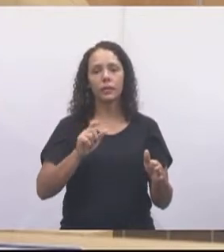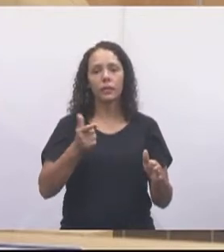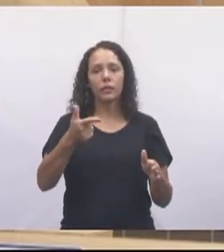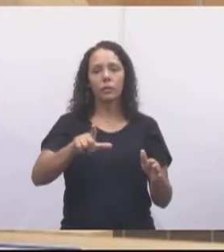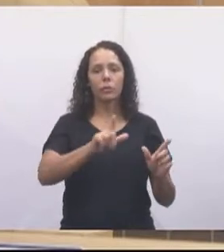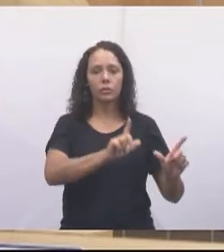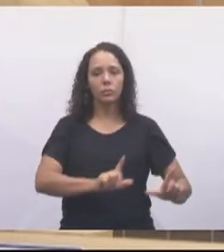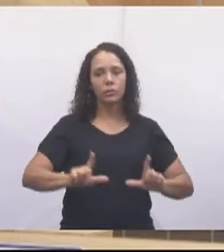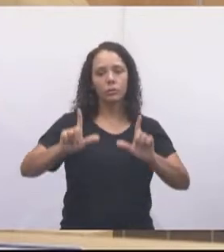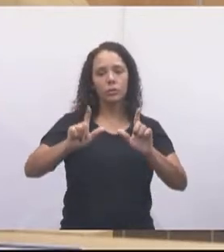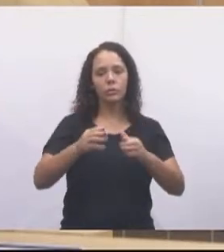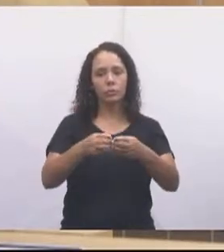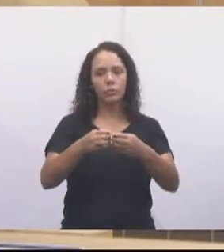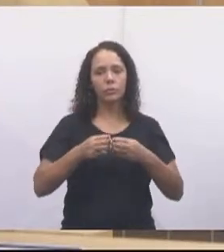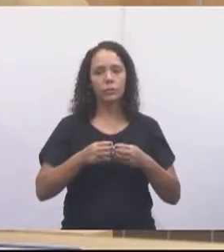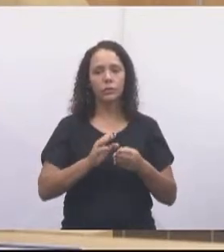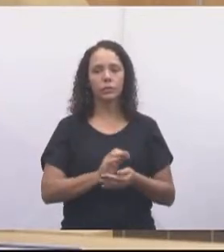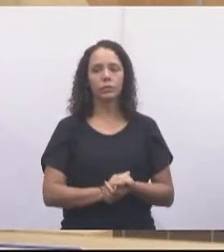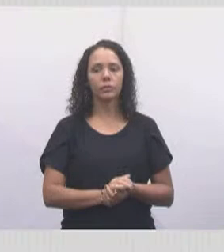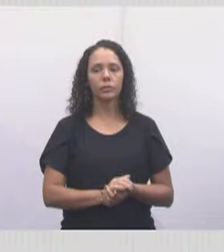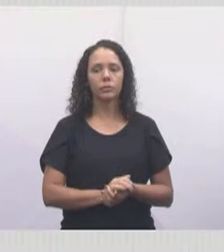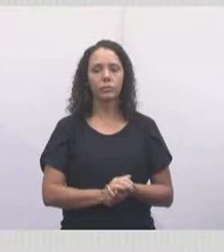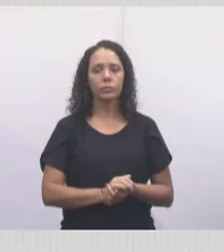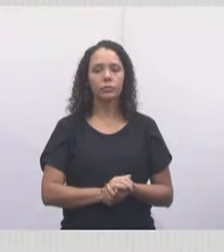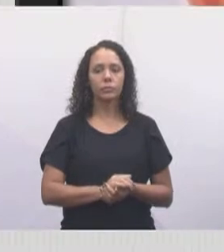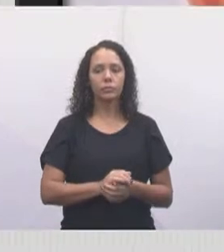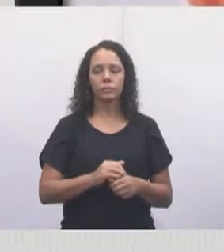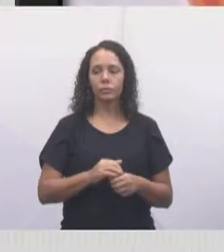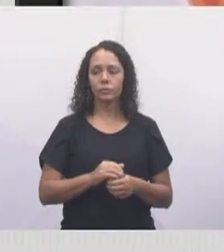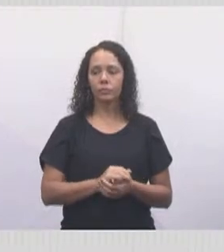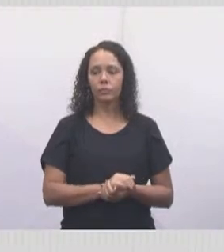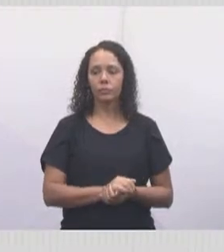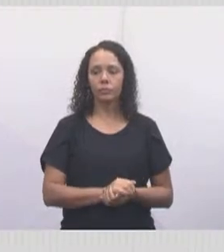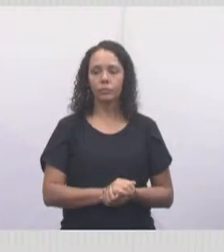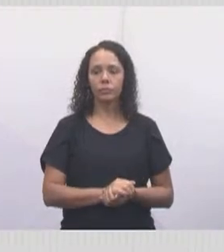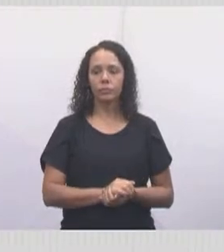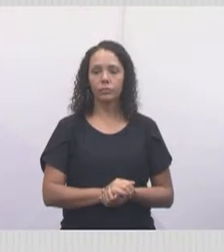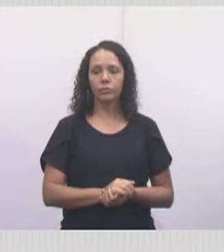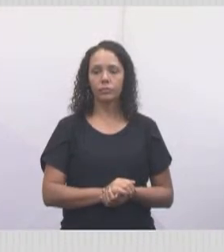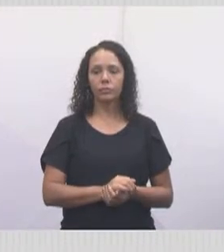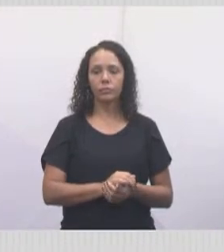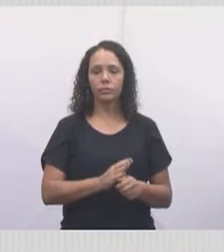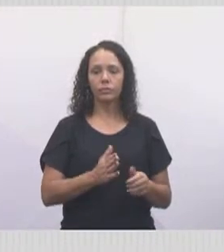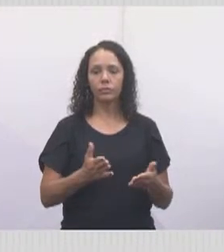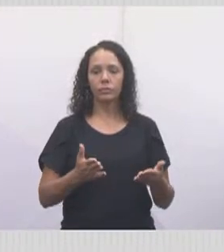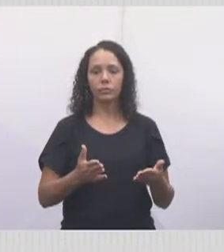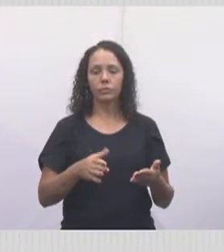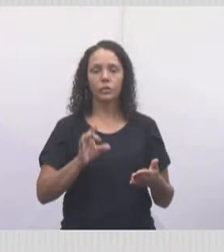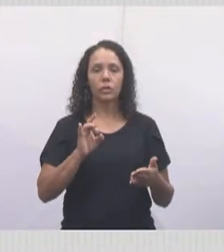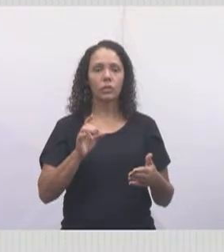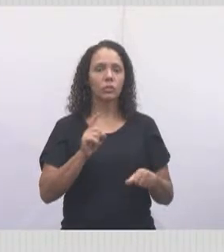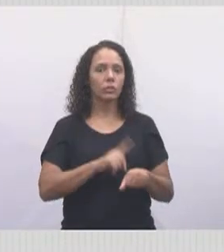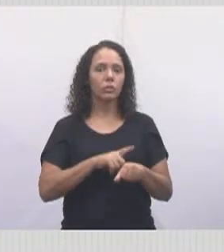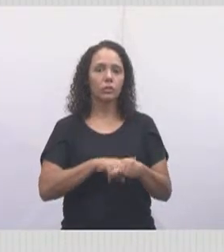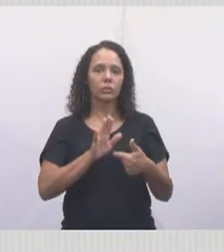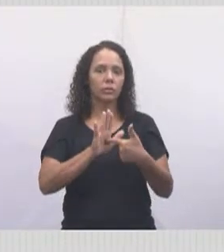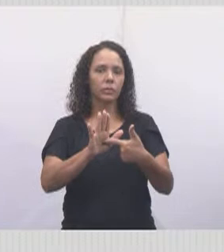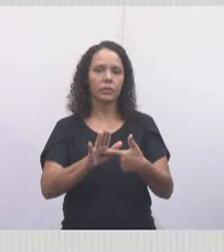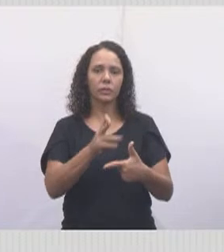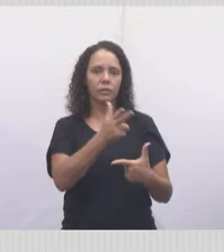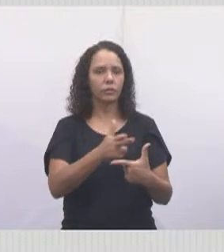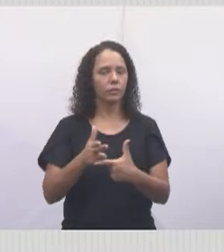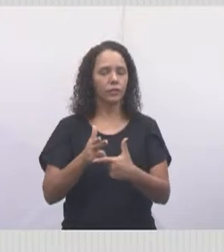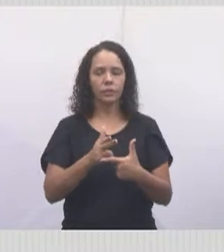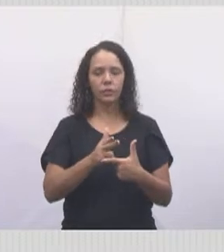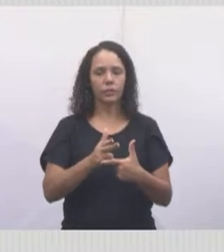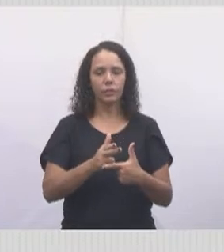por gentileza. No espaço parlamentar, falando que é sobre um pouquinho o treinamento de primeiros socorros. Não, só vai dar tempo de eu apresentar.